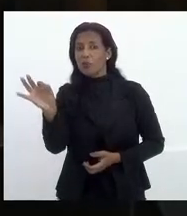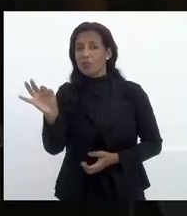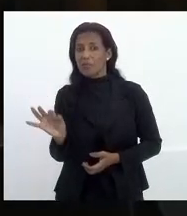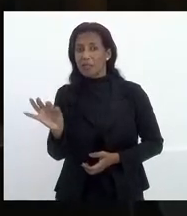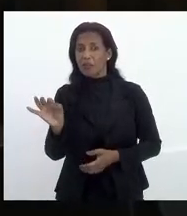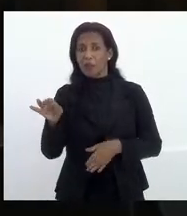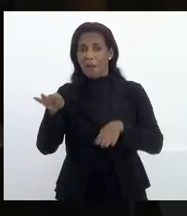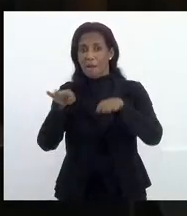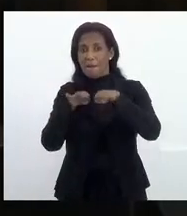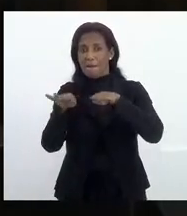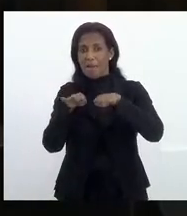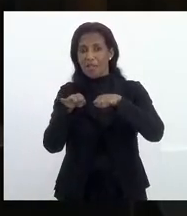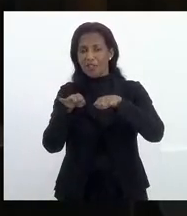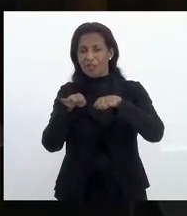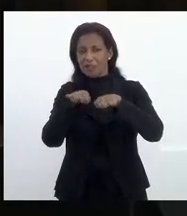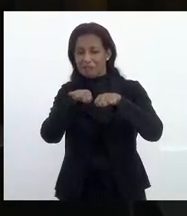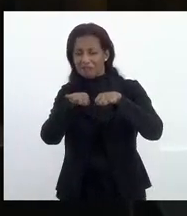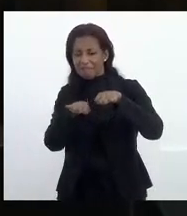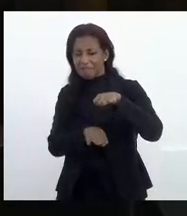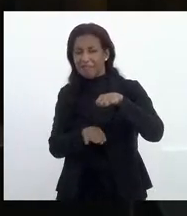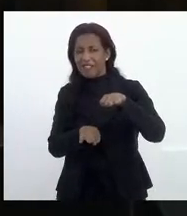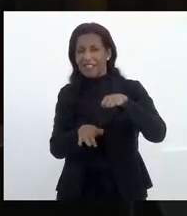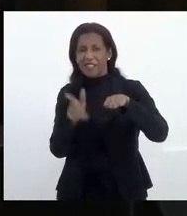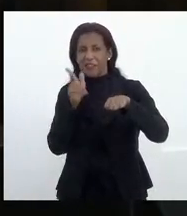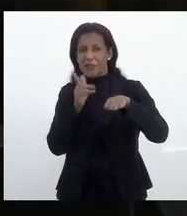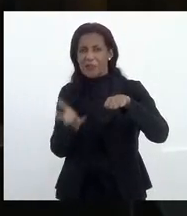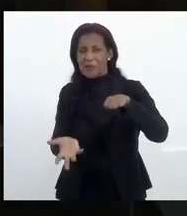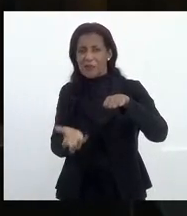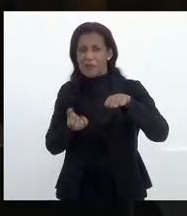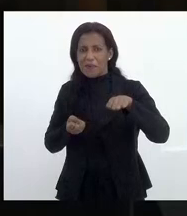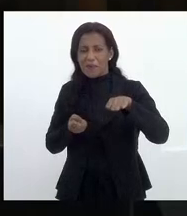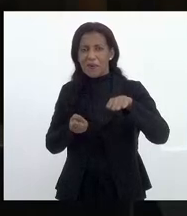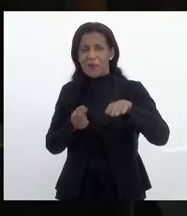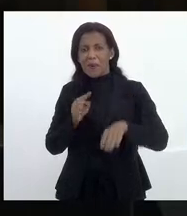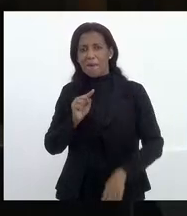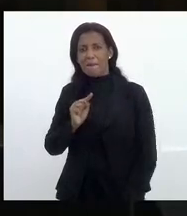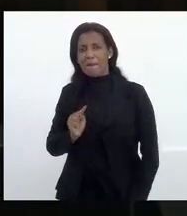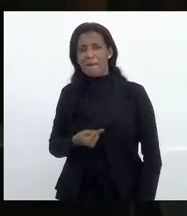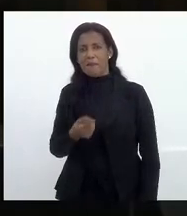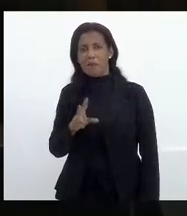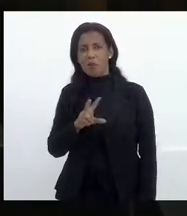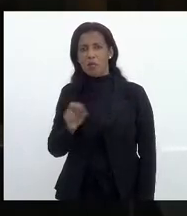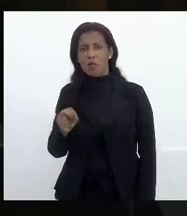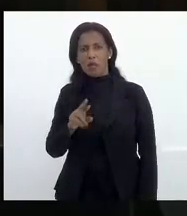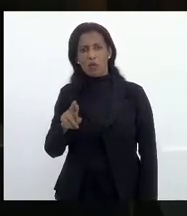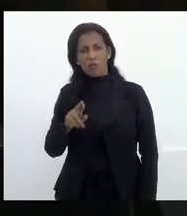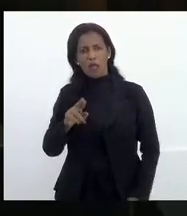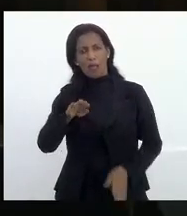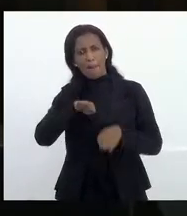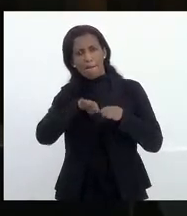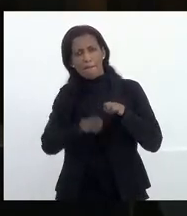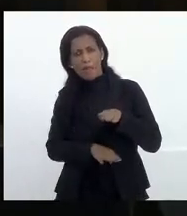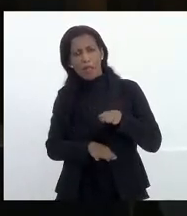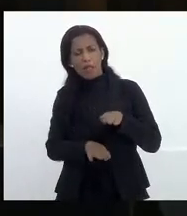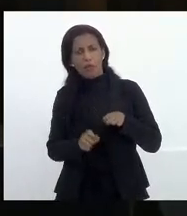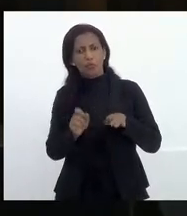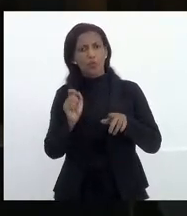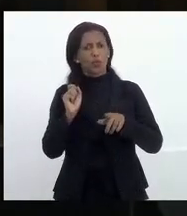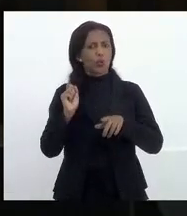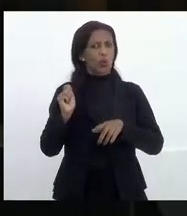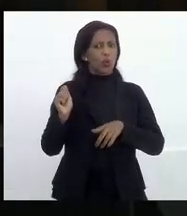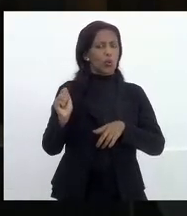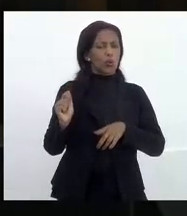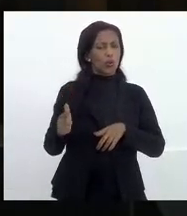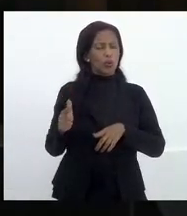puxar a média para baixo ele já vai se aposentar ganhando mil r$ 1500 a menos do que ele se